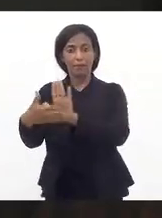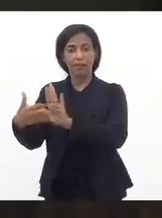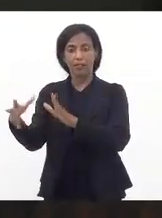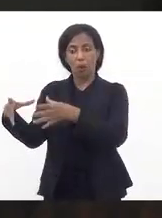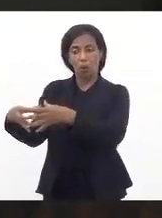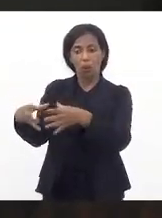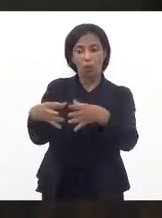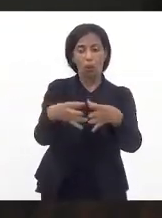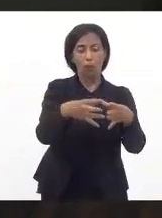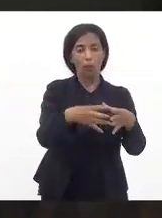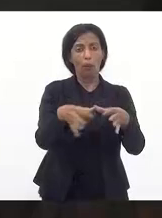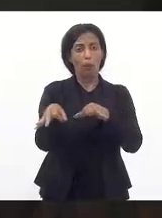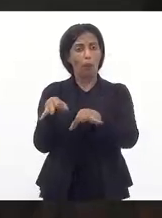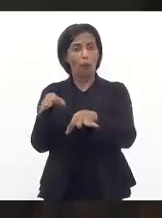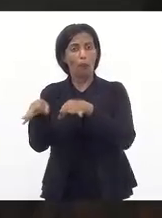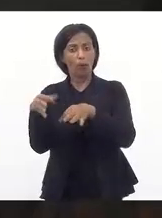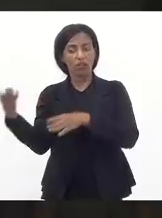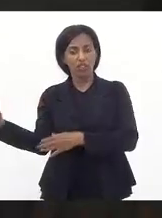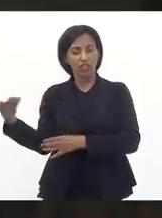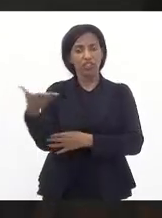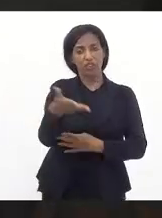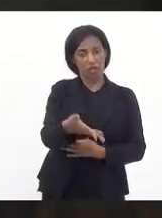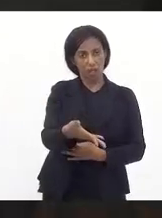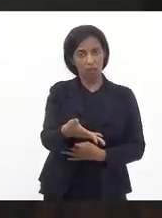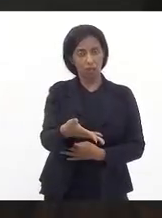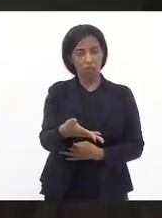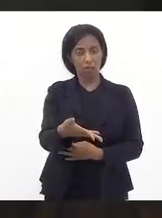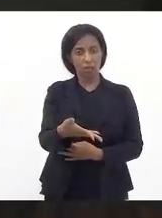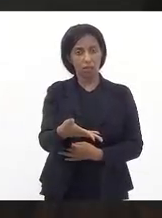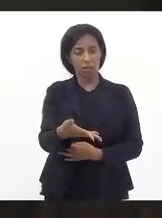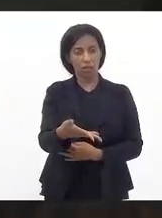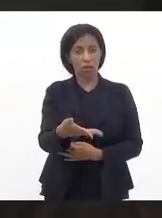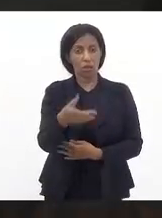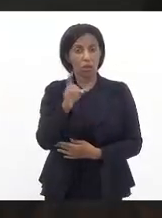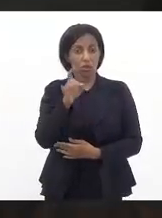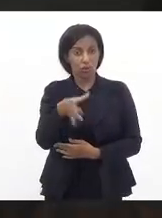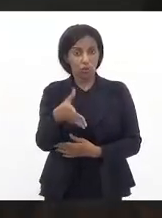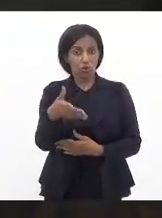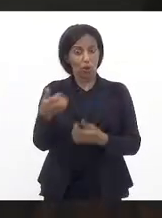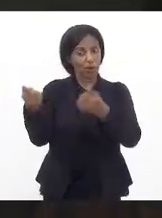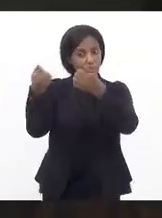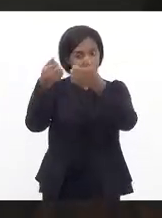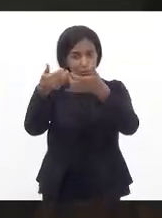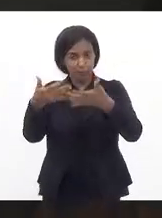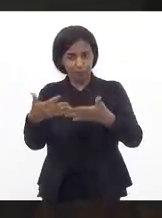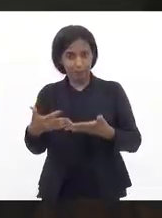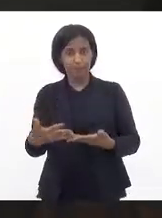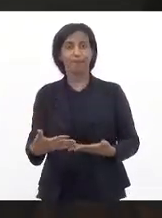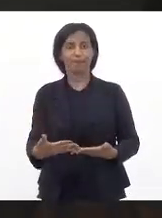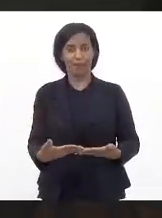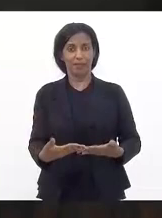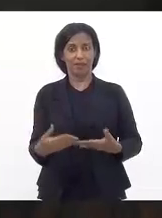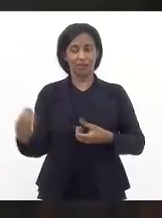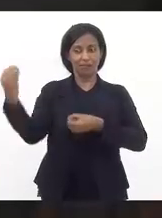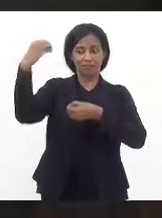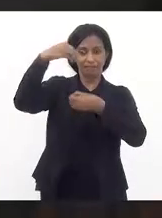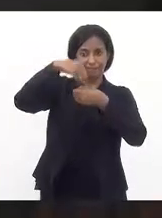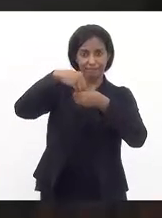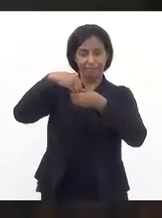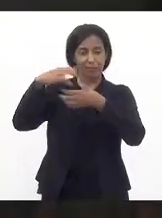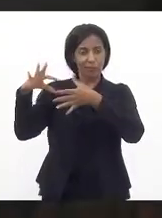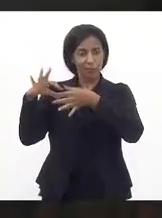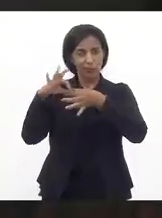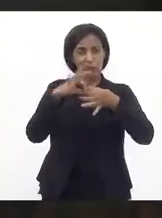comissões O que é Como projeto vem direto só pedagogicamente explicando para quem não conhece o